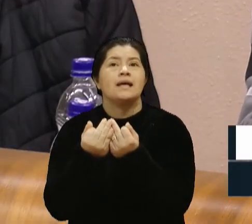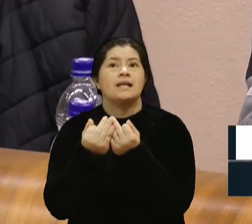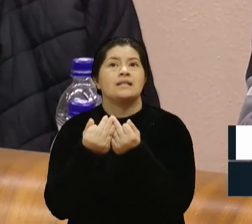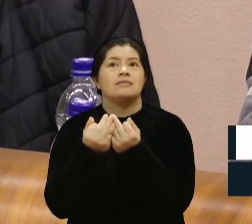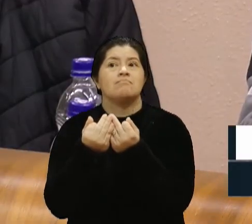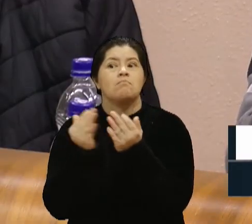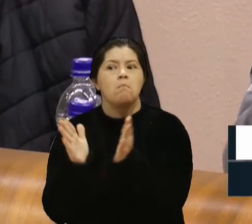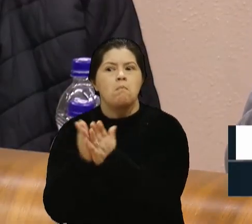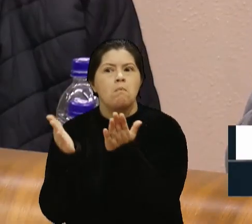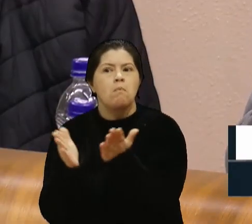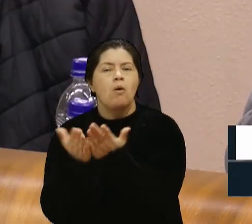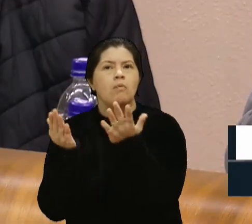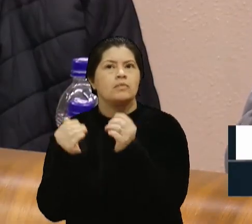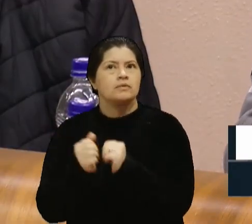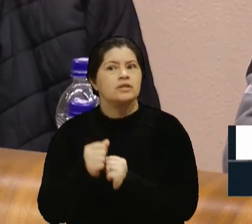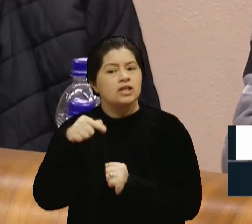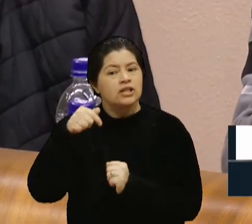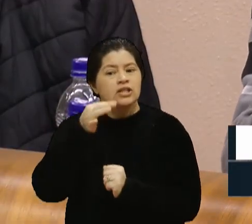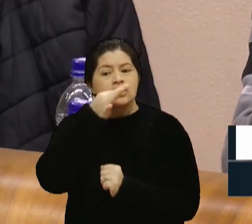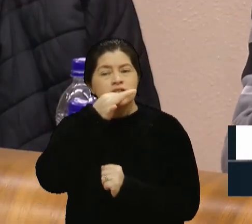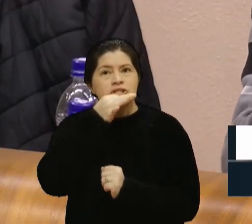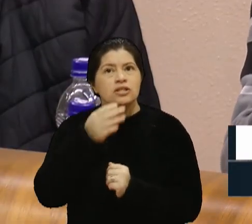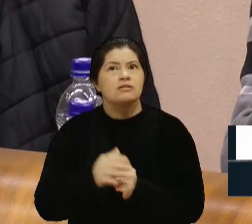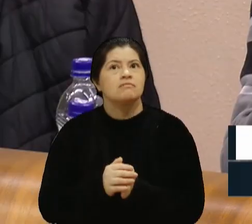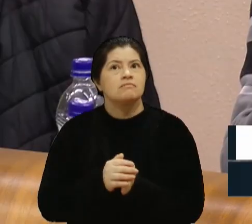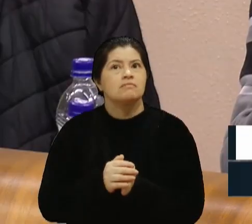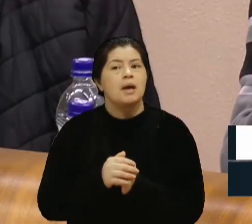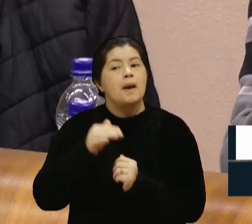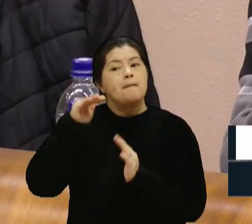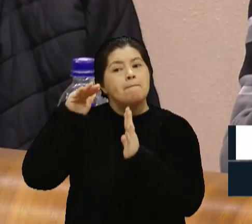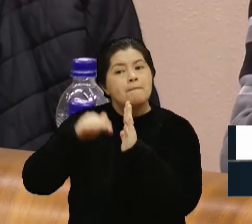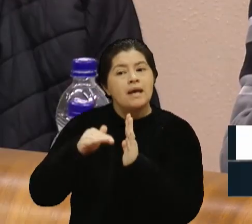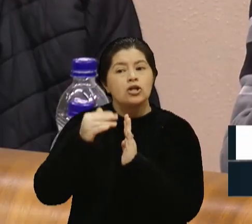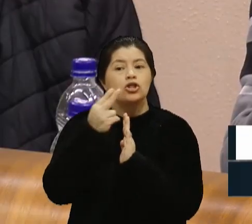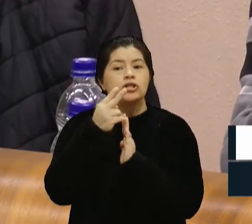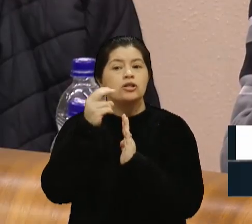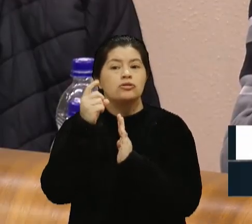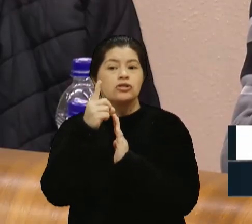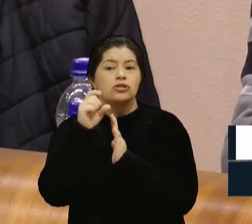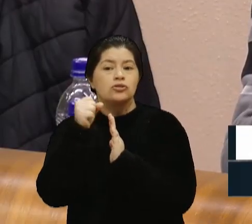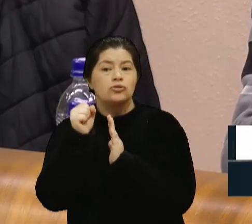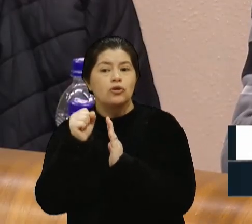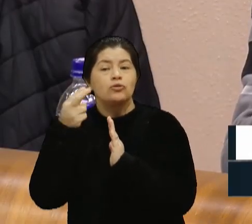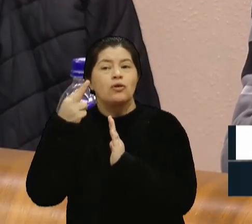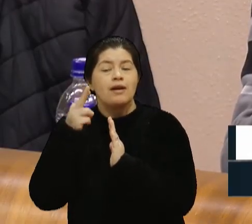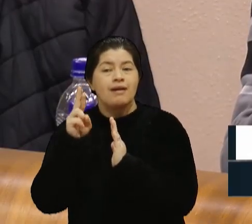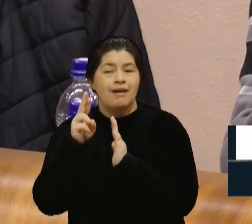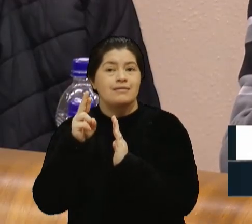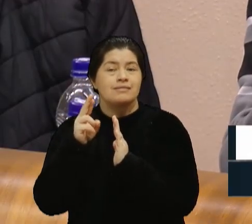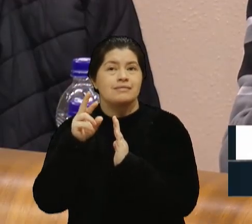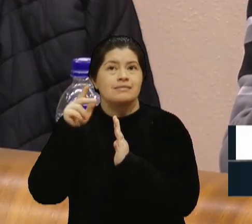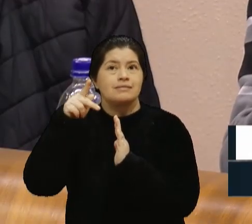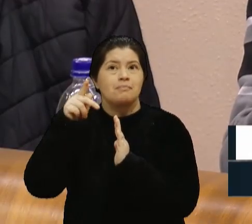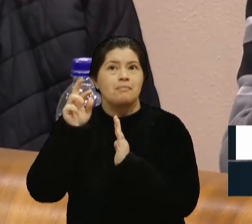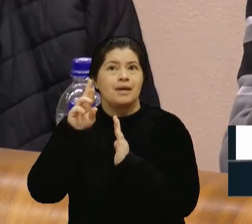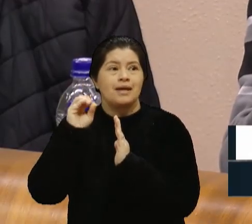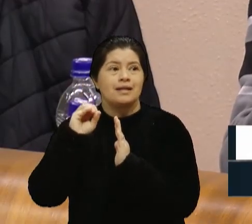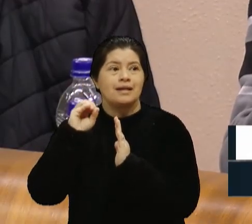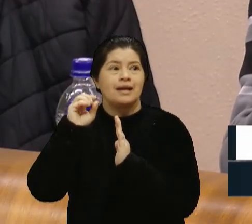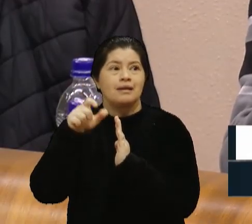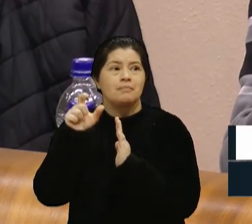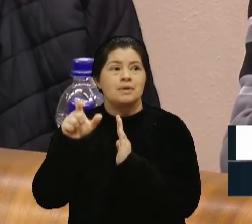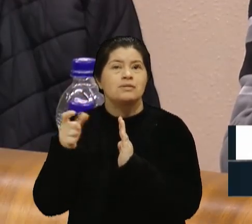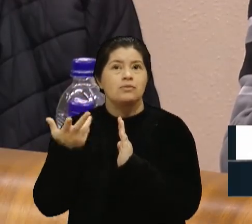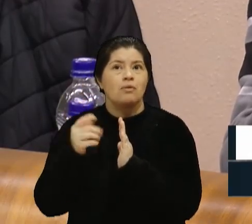de pobreza. Sabe o que é a situação de pobreza? Ganhar menos de R$218 per capita. Isso dá em torno de